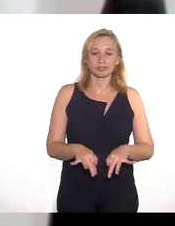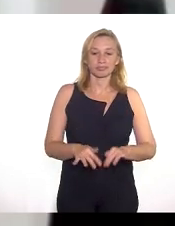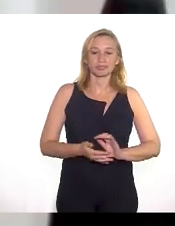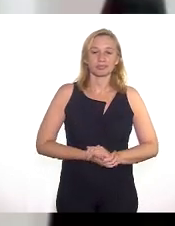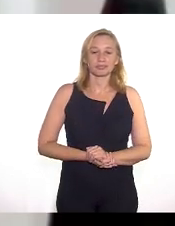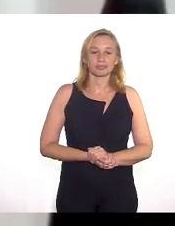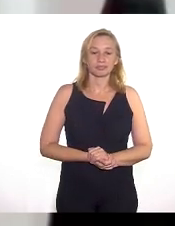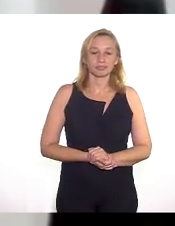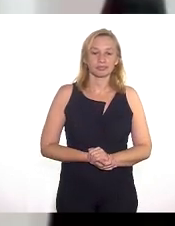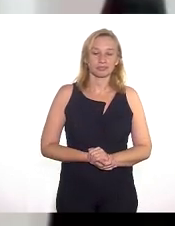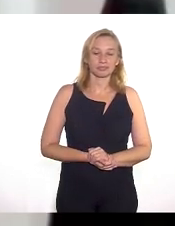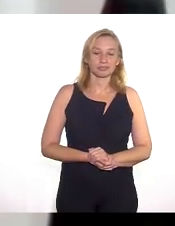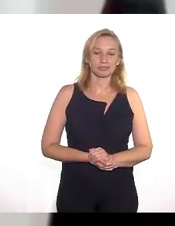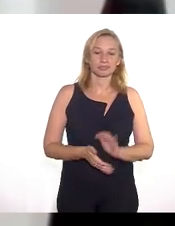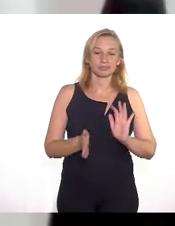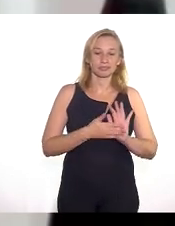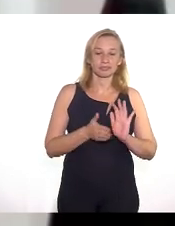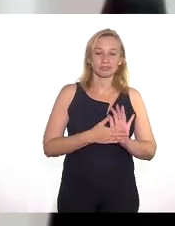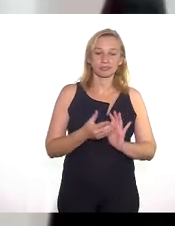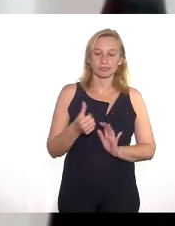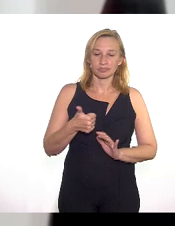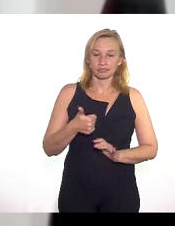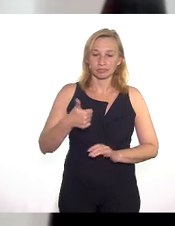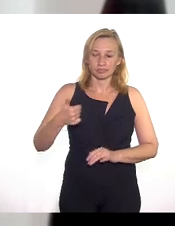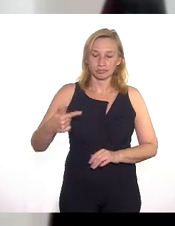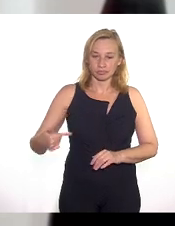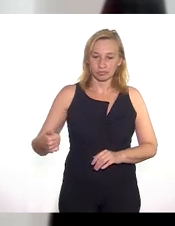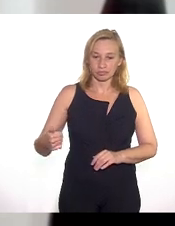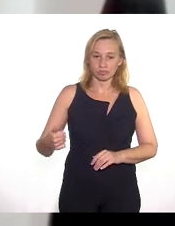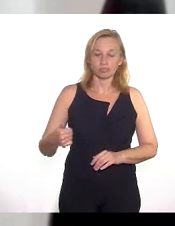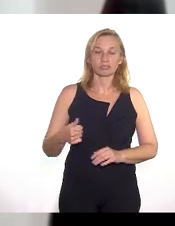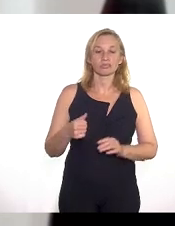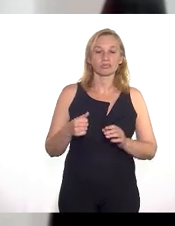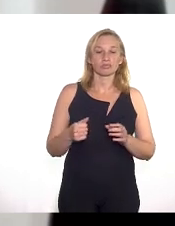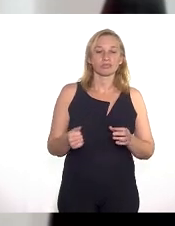discussão. A presente proposta recebeu 21 emendas e retorna às